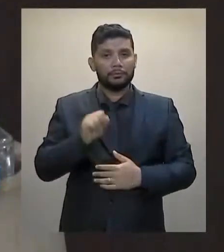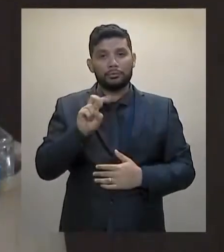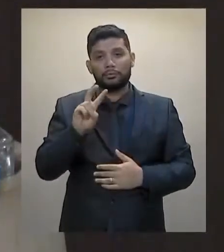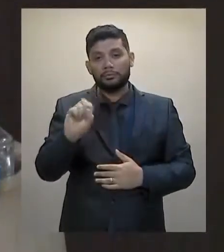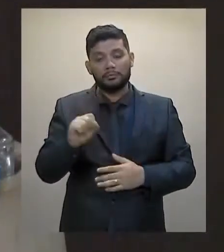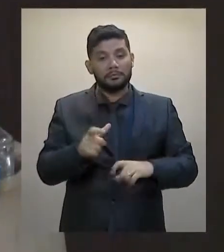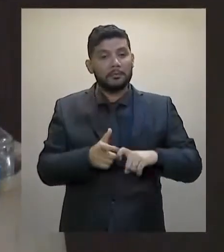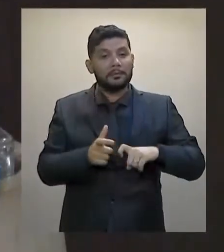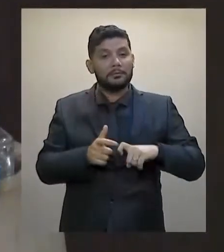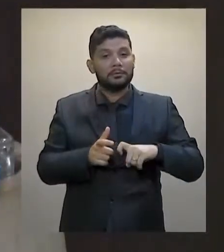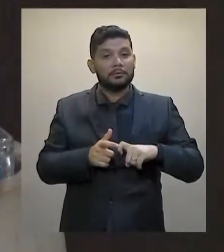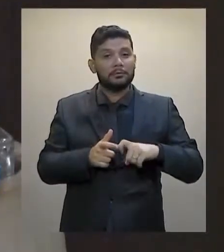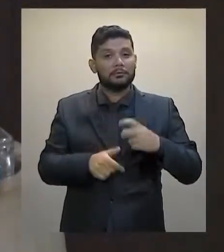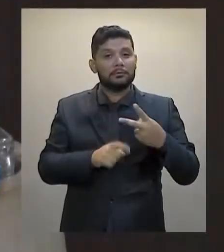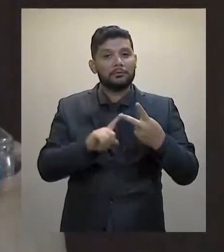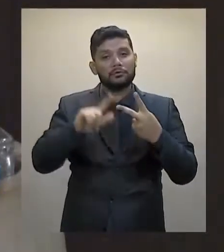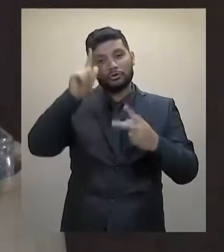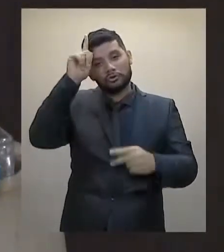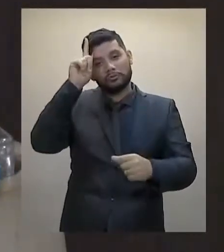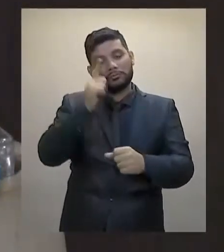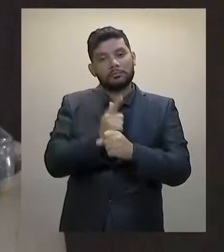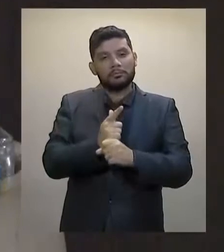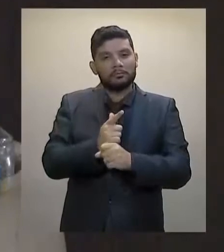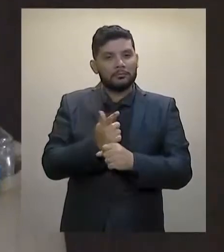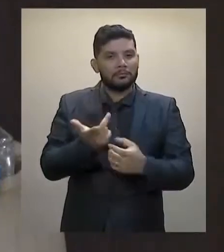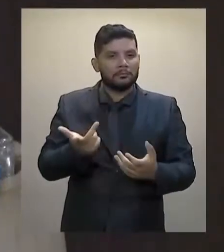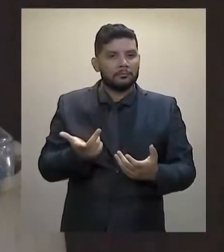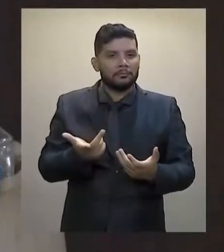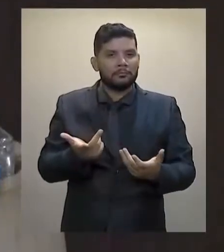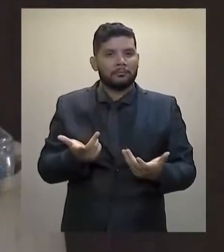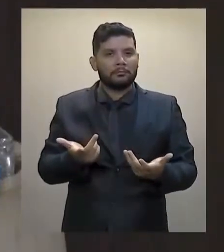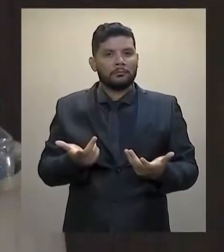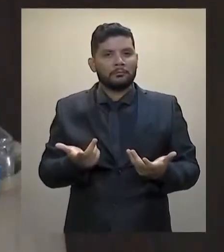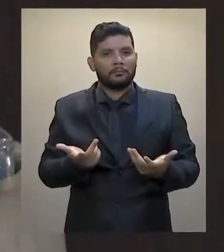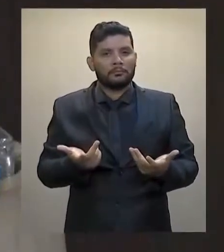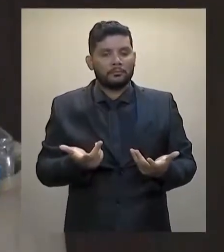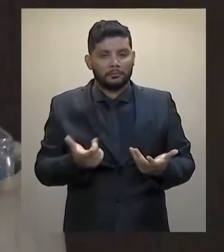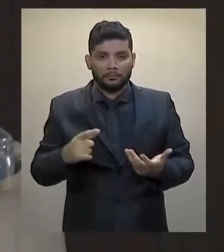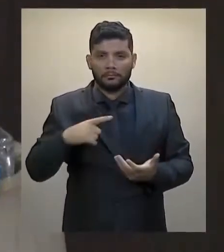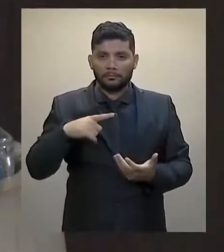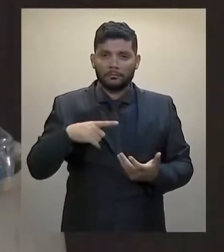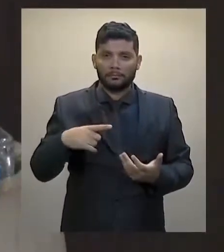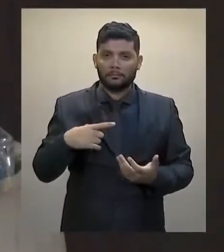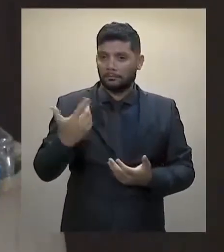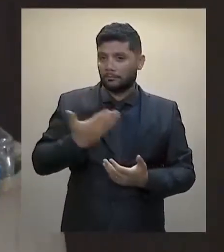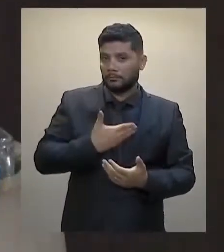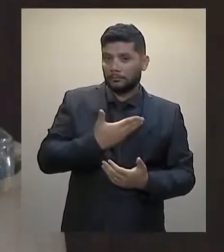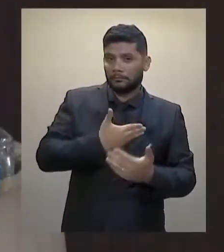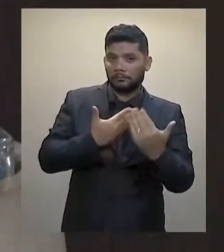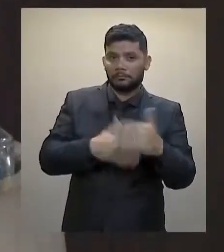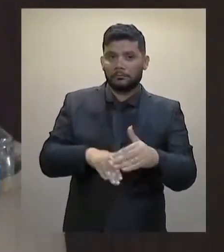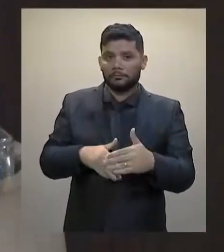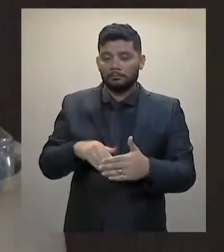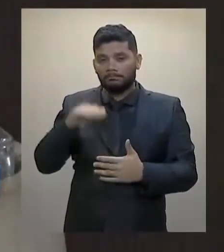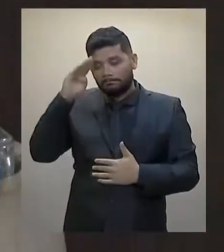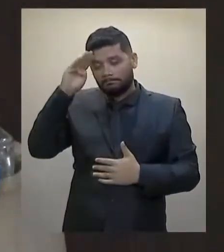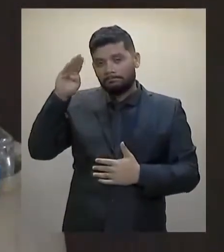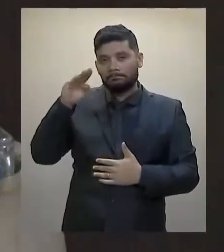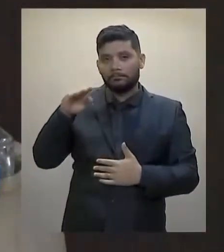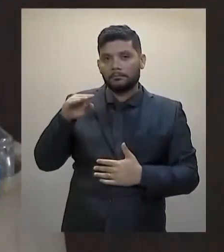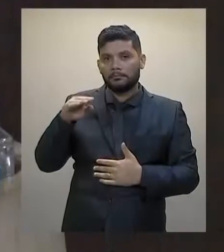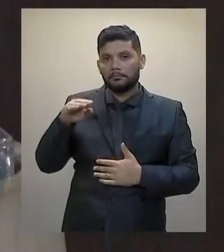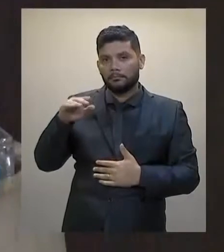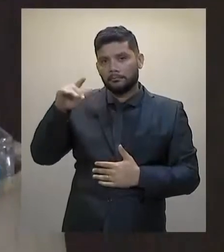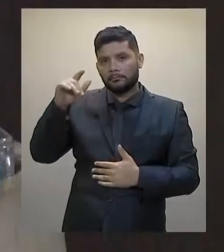médico, o gestor de... Veja, eu tenho colegas no meu concurso que foram fundamentais para a gerência do